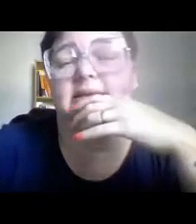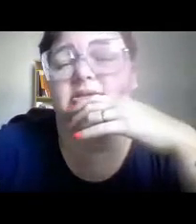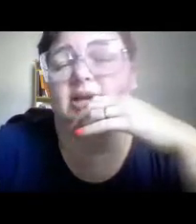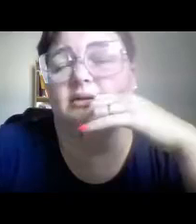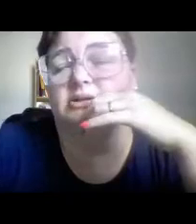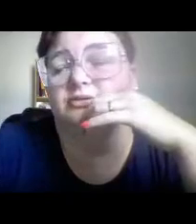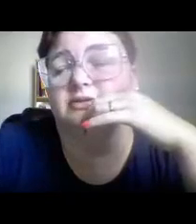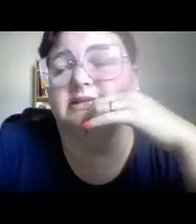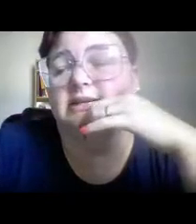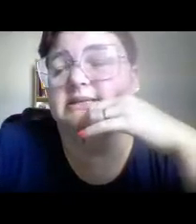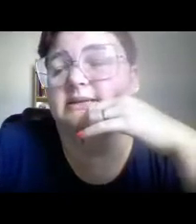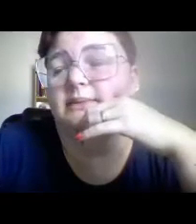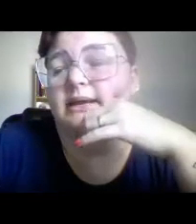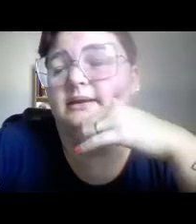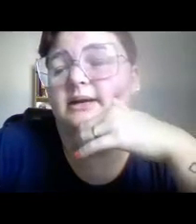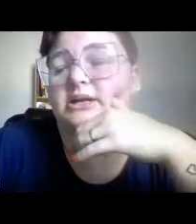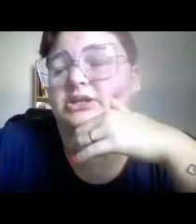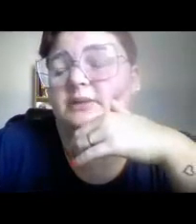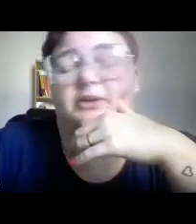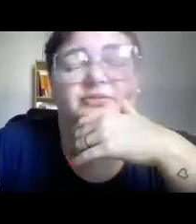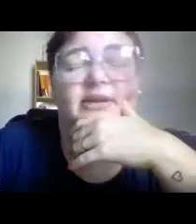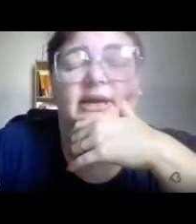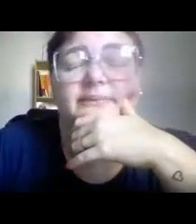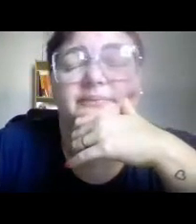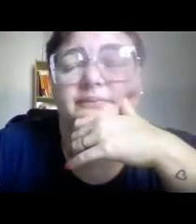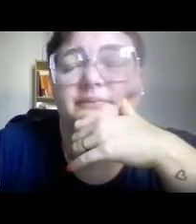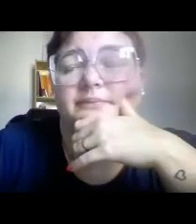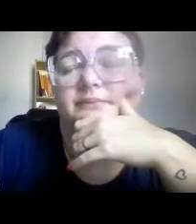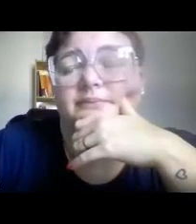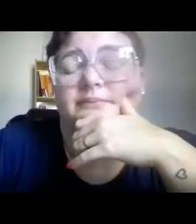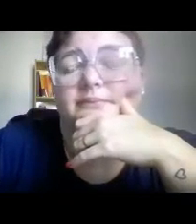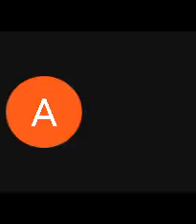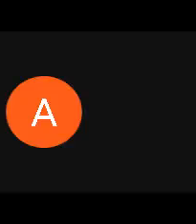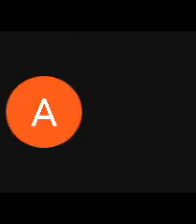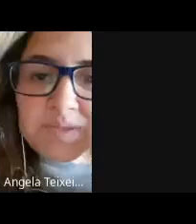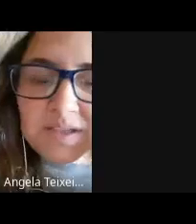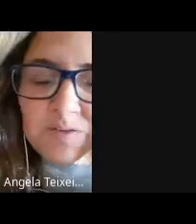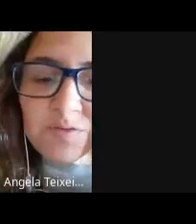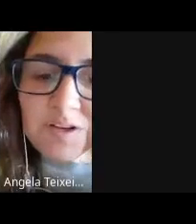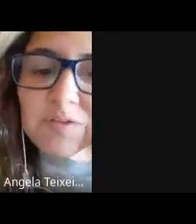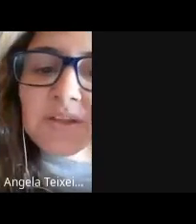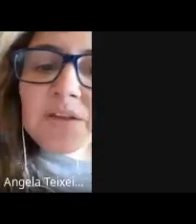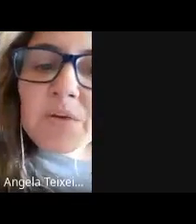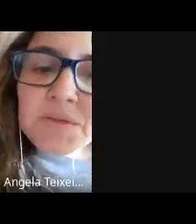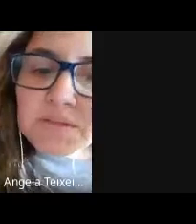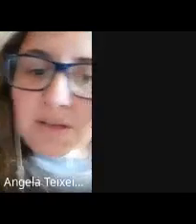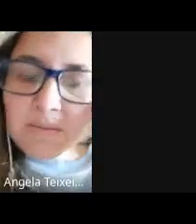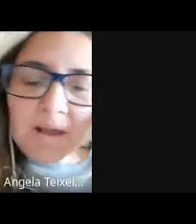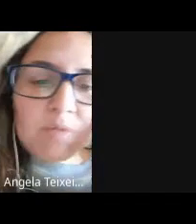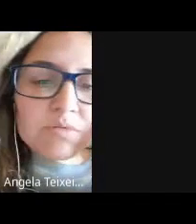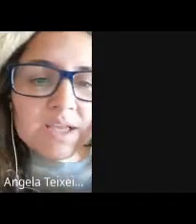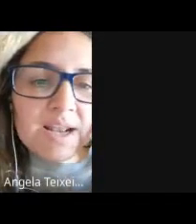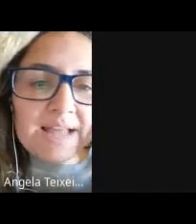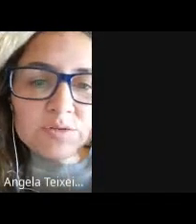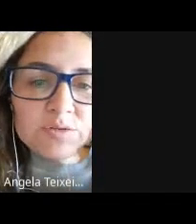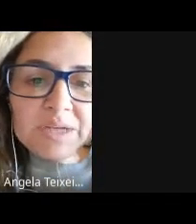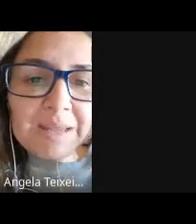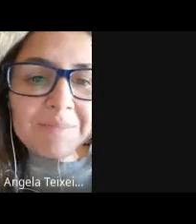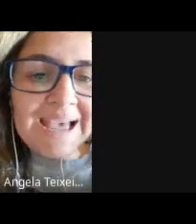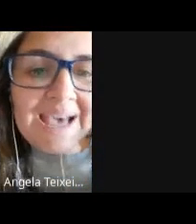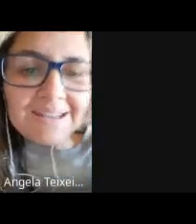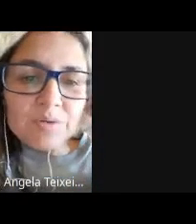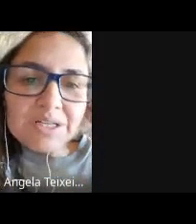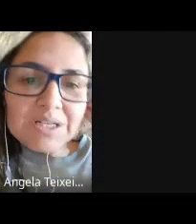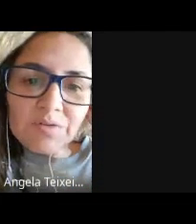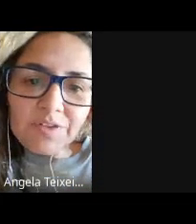nas salas de aulas de vocês também. Ângela, pode falar. Eu agora observando e comecei a lembrar alguns relatos,